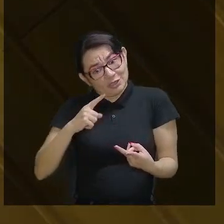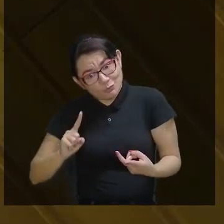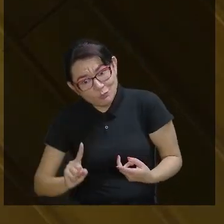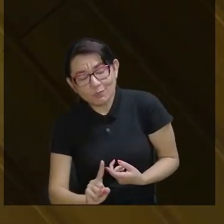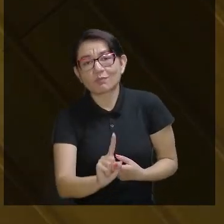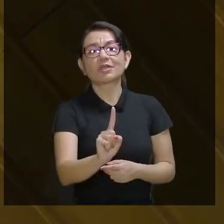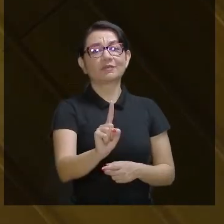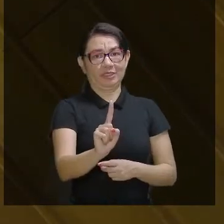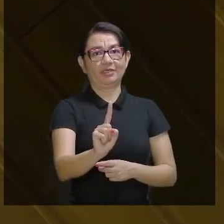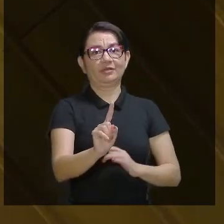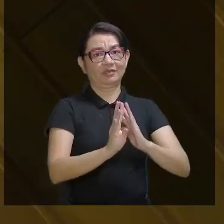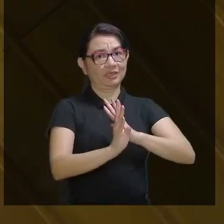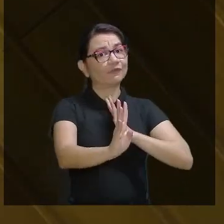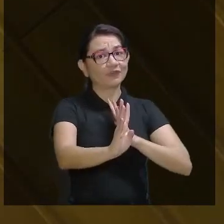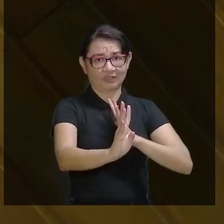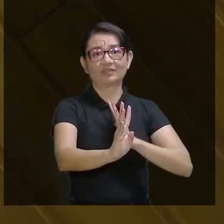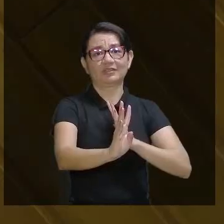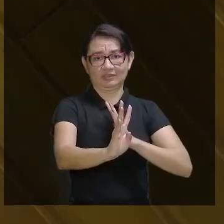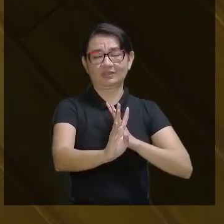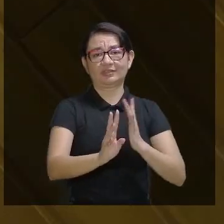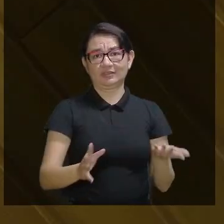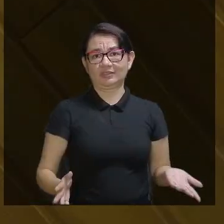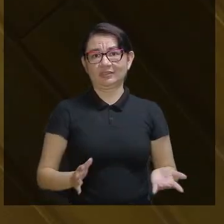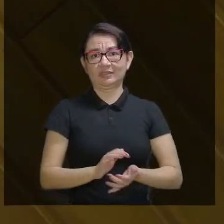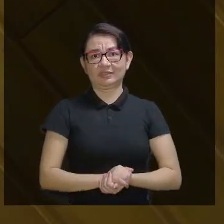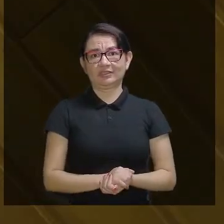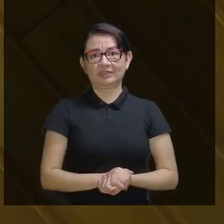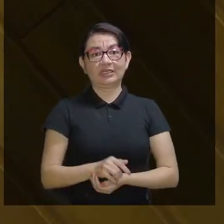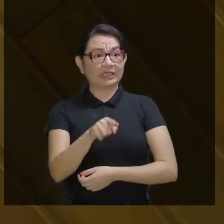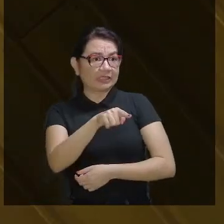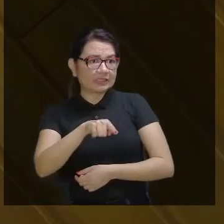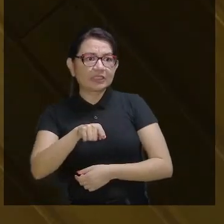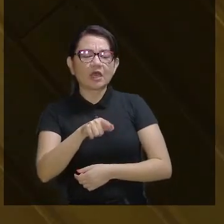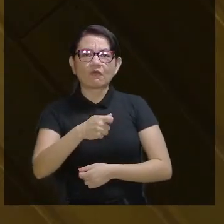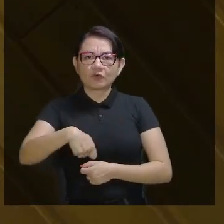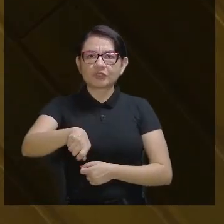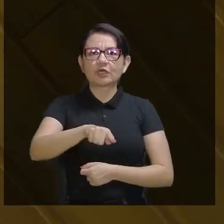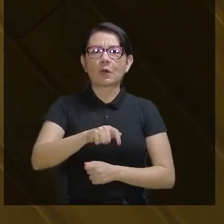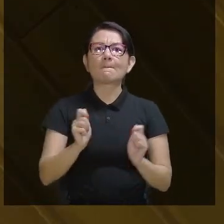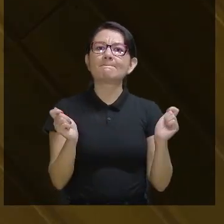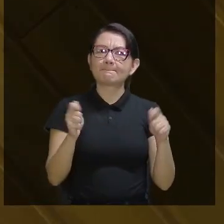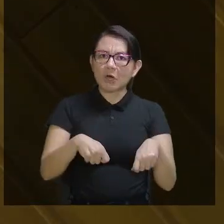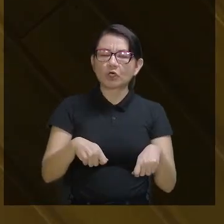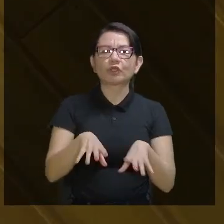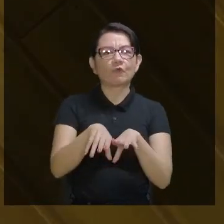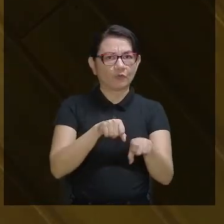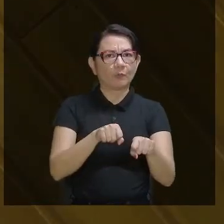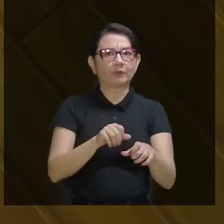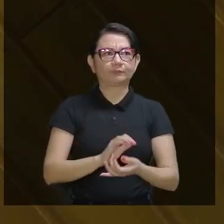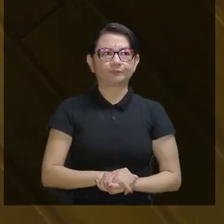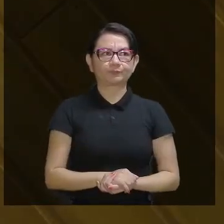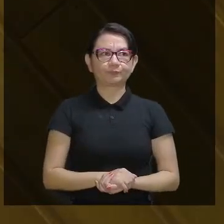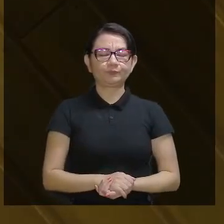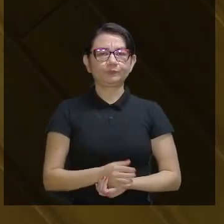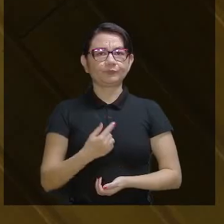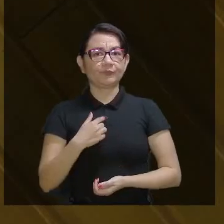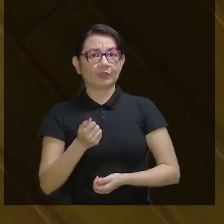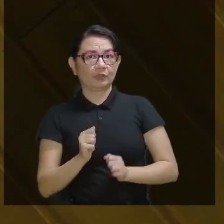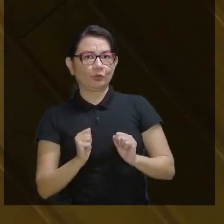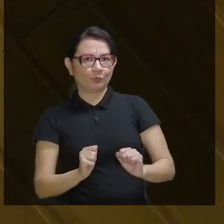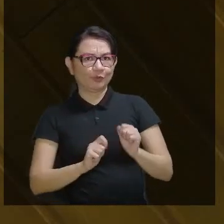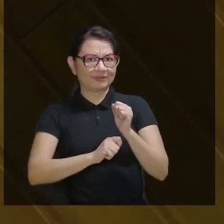aqui por 2 motivos. Eu acho que aqui vocês podem formar, porque se eu posso